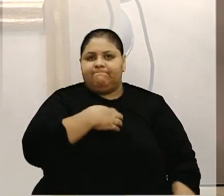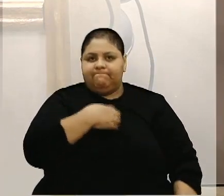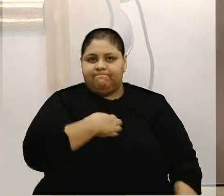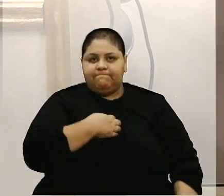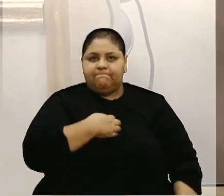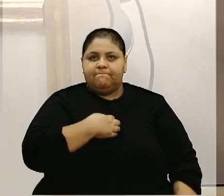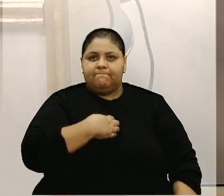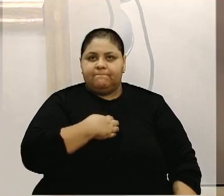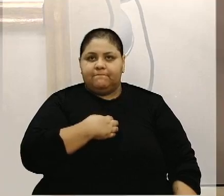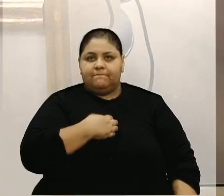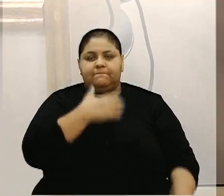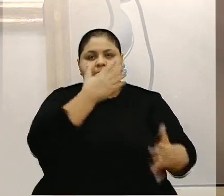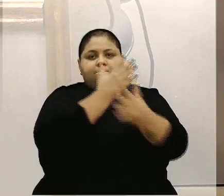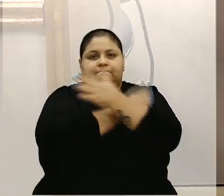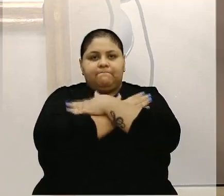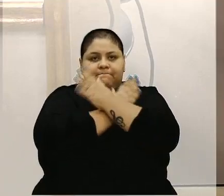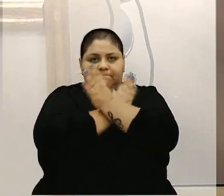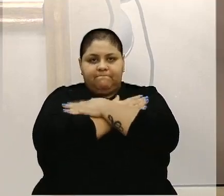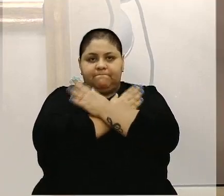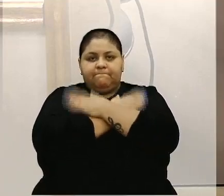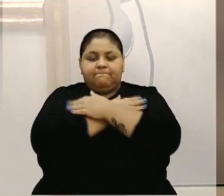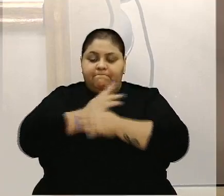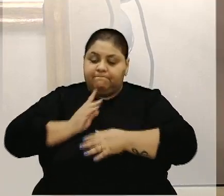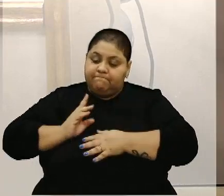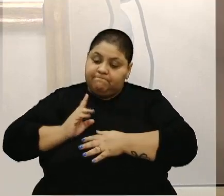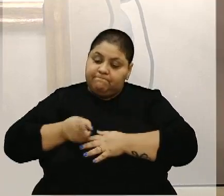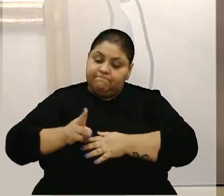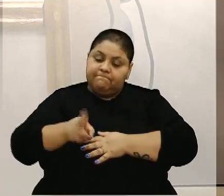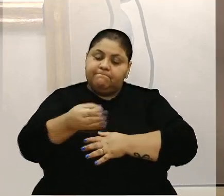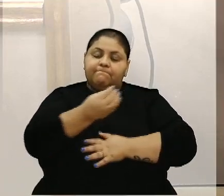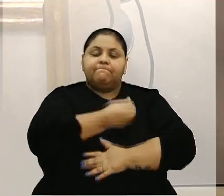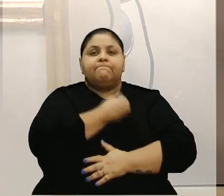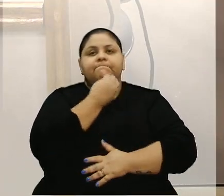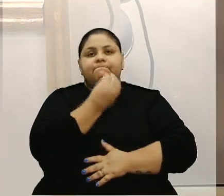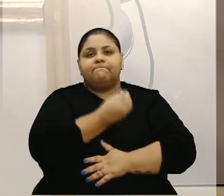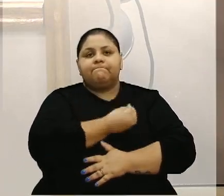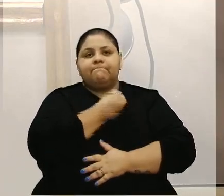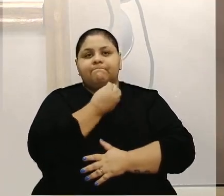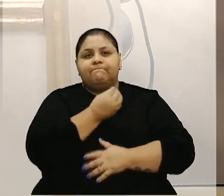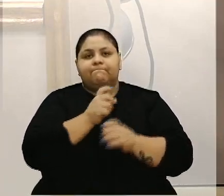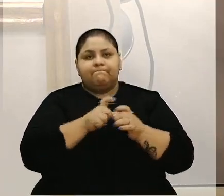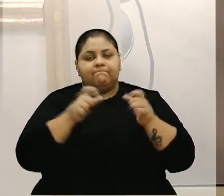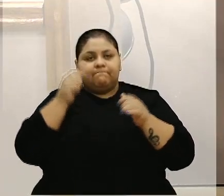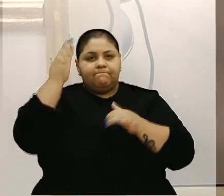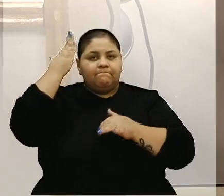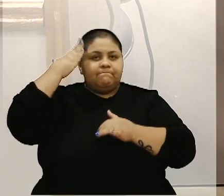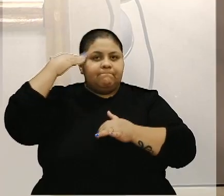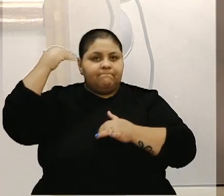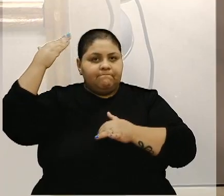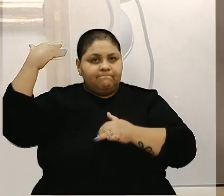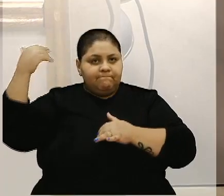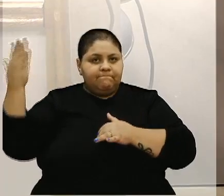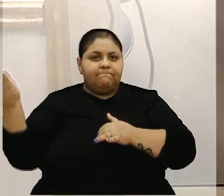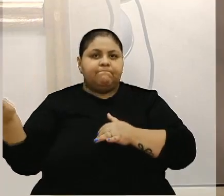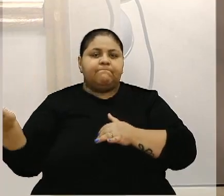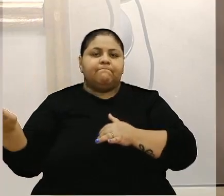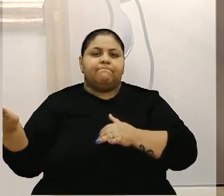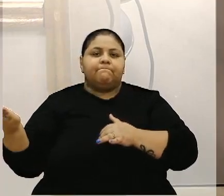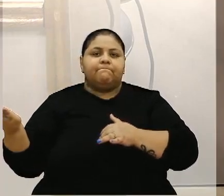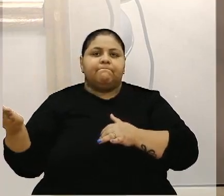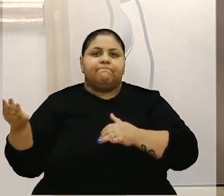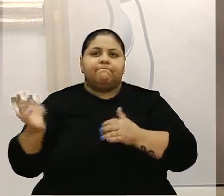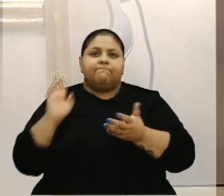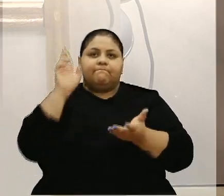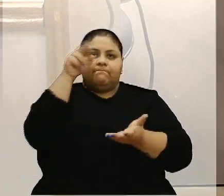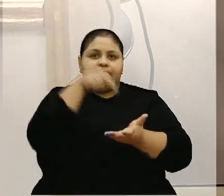possível. O meu grande abraço e siga a tua vida com grande sucesso e